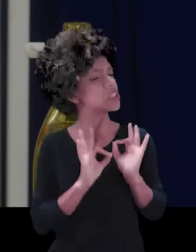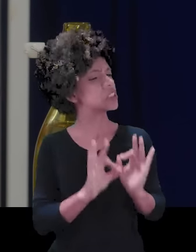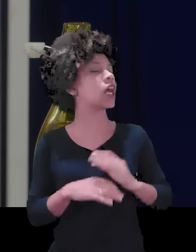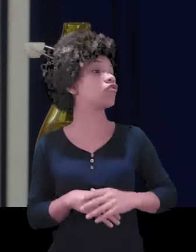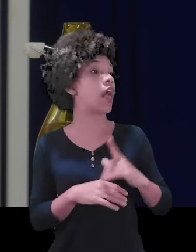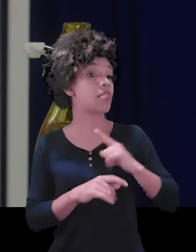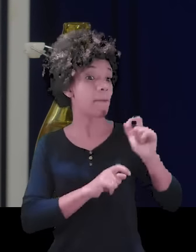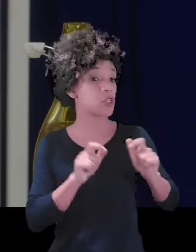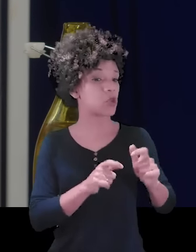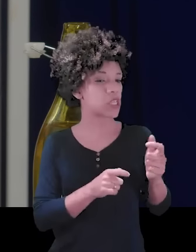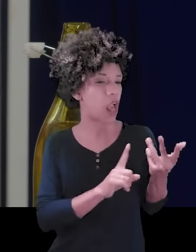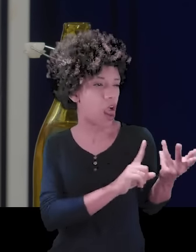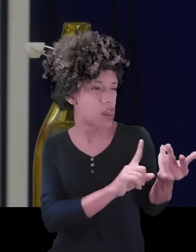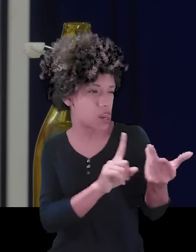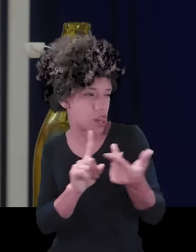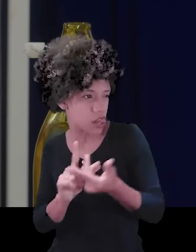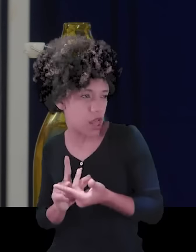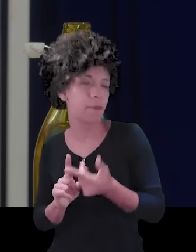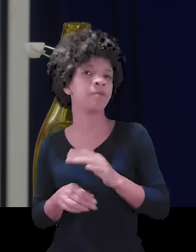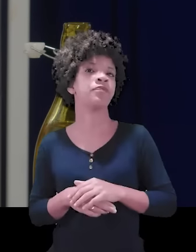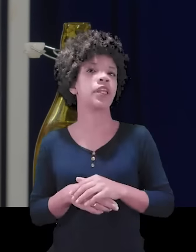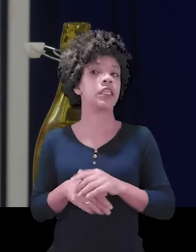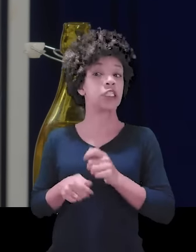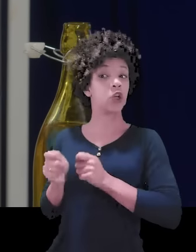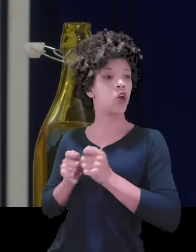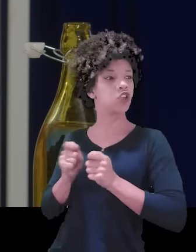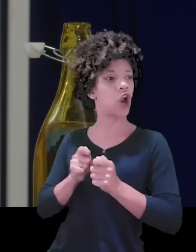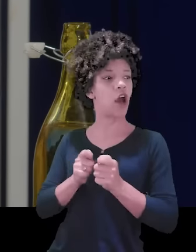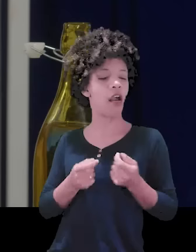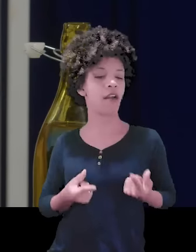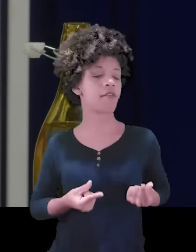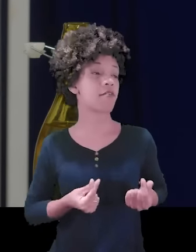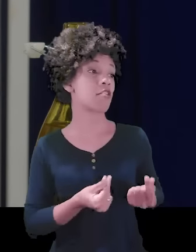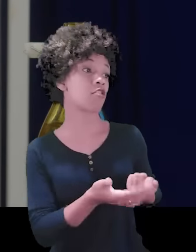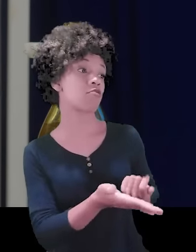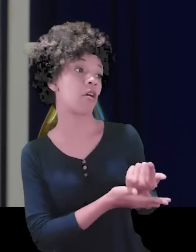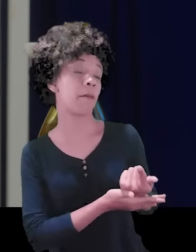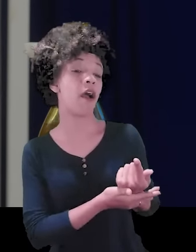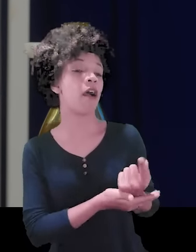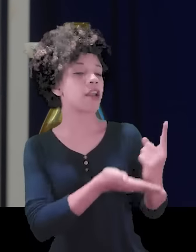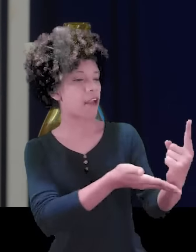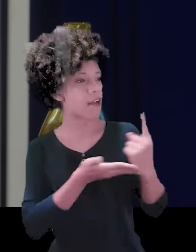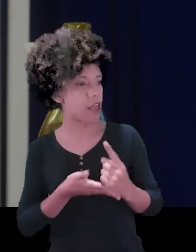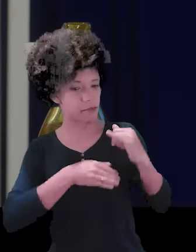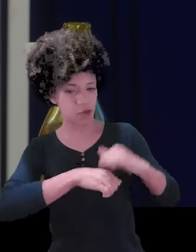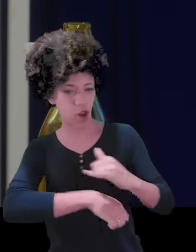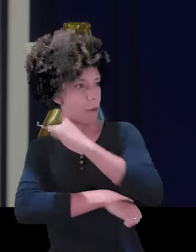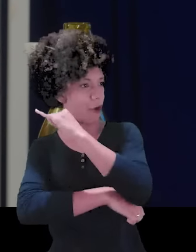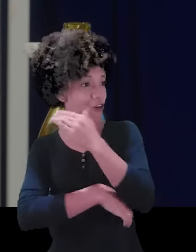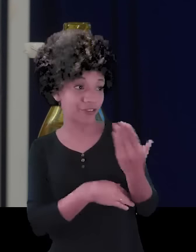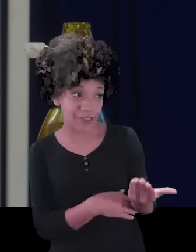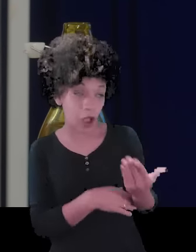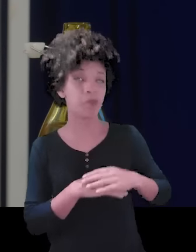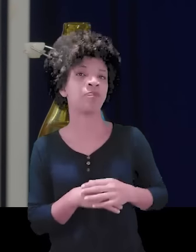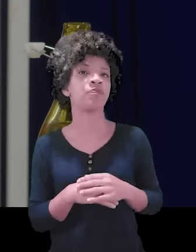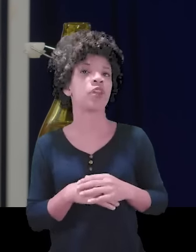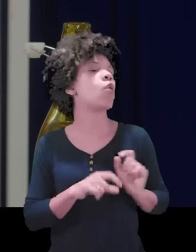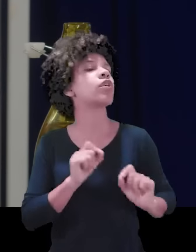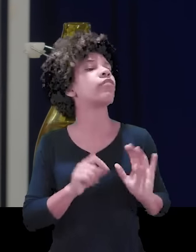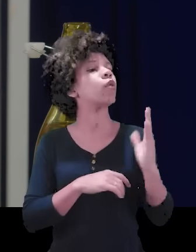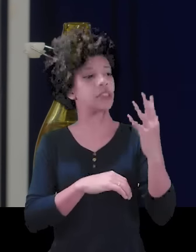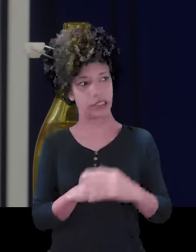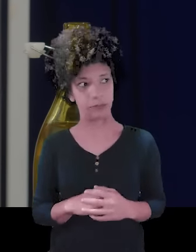pessoa que Alicia pessoa que agência a pessoa que recebe a pessoa que pega no aeroporto então geralmente